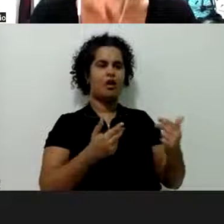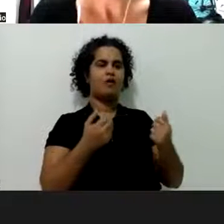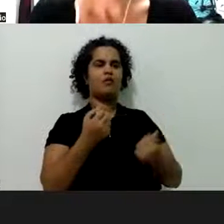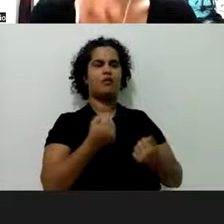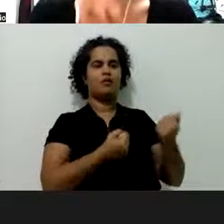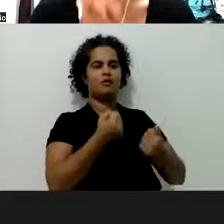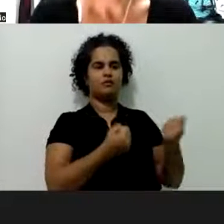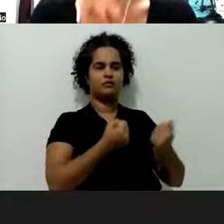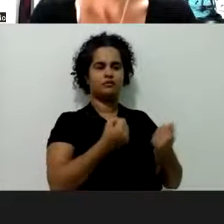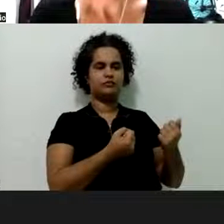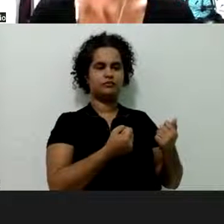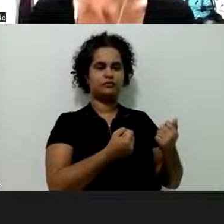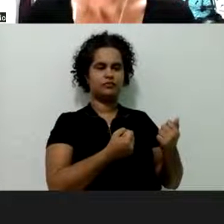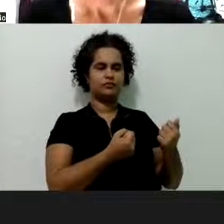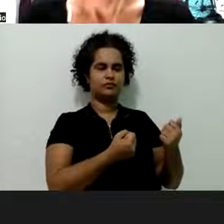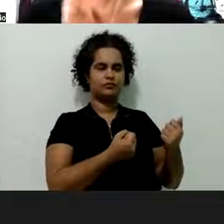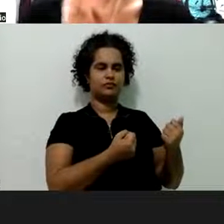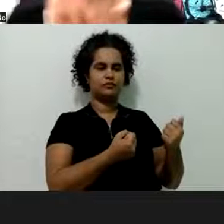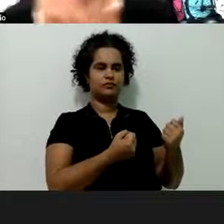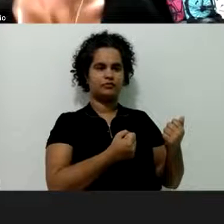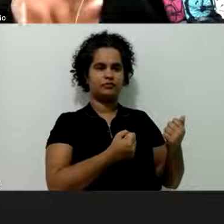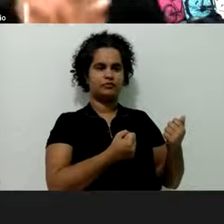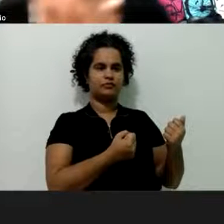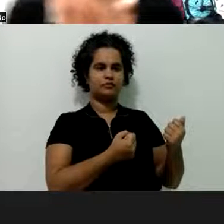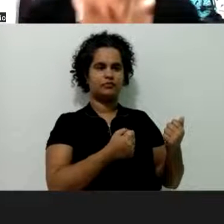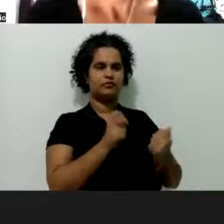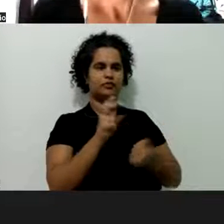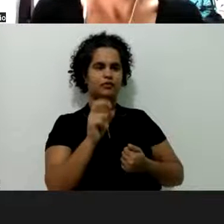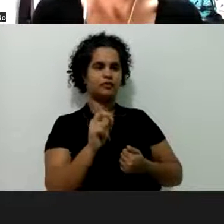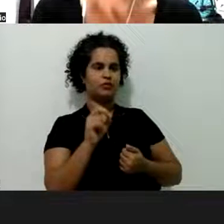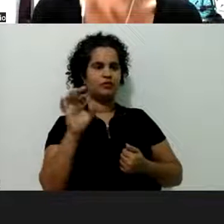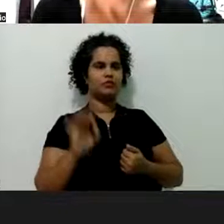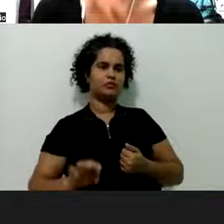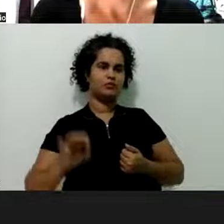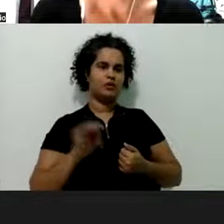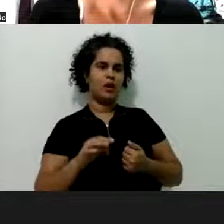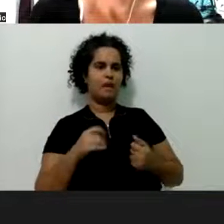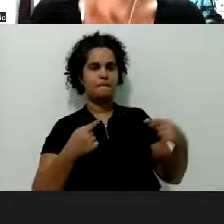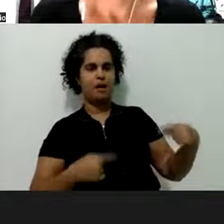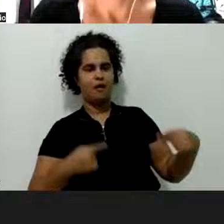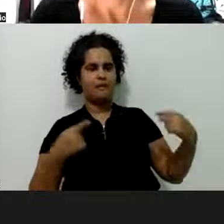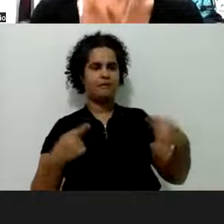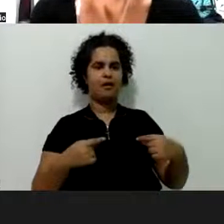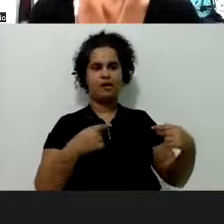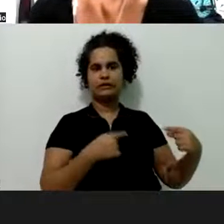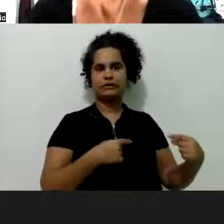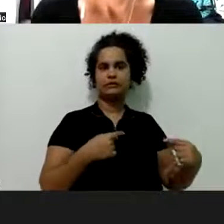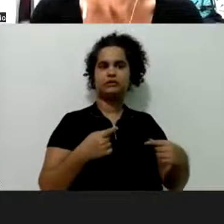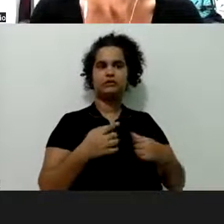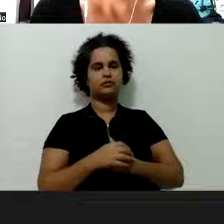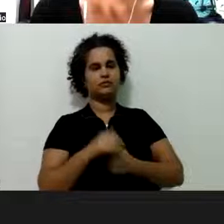Em Barcelona Exato. teve uma disputa quase que 50-50%, né? Tem, Segundo total. a tua análise,